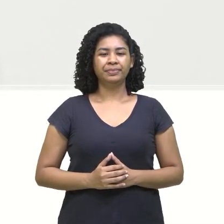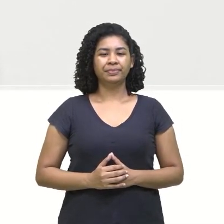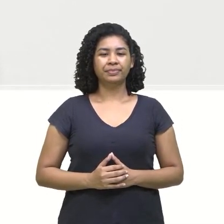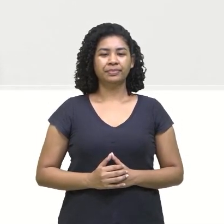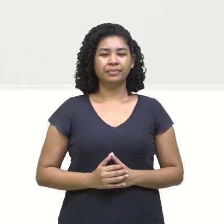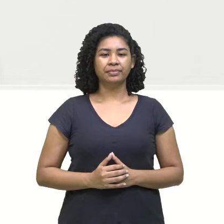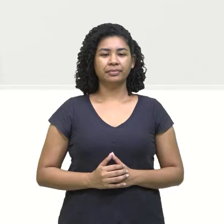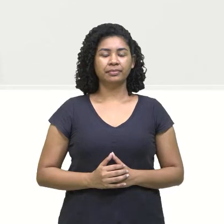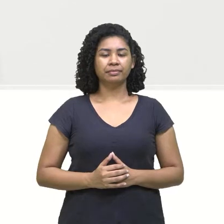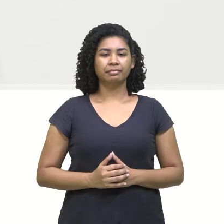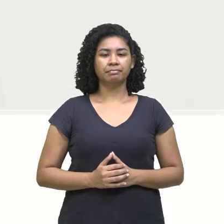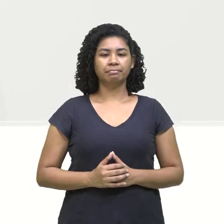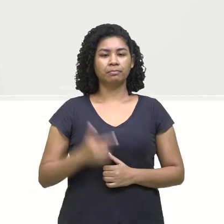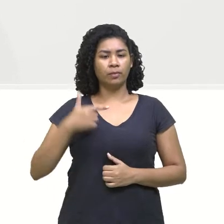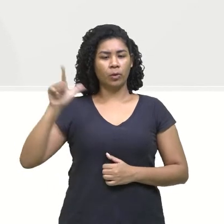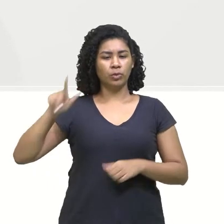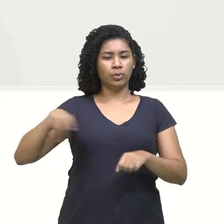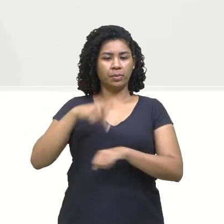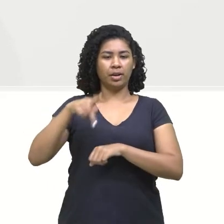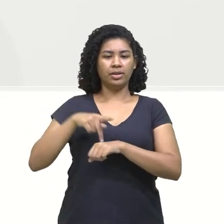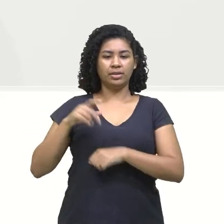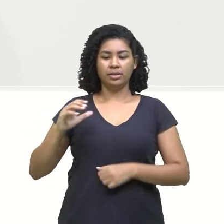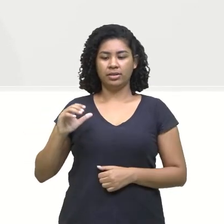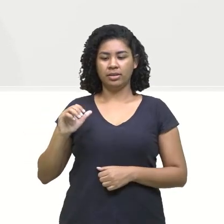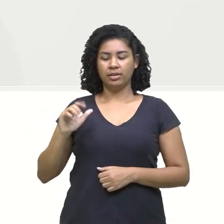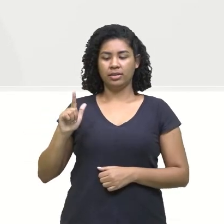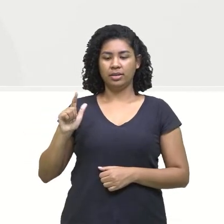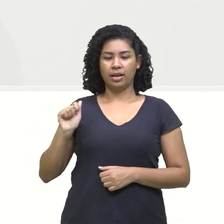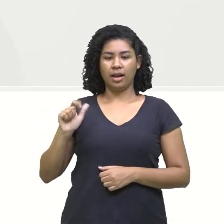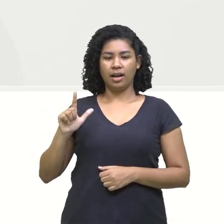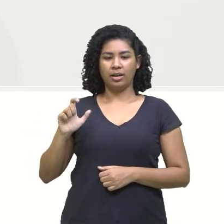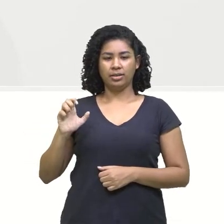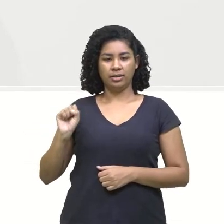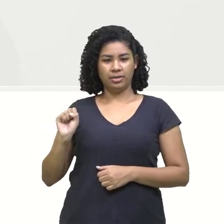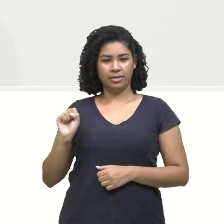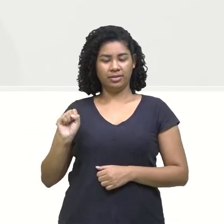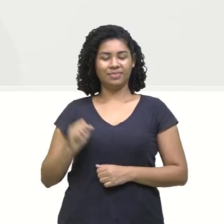Temos outro aqui também, País de Gales.